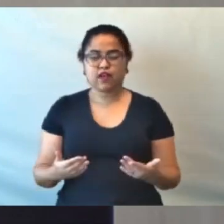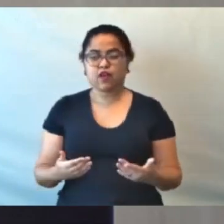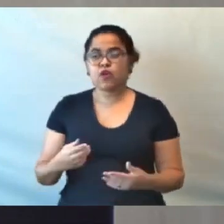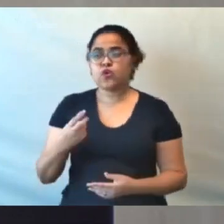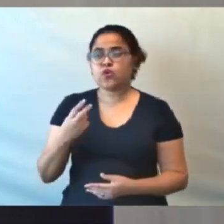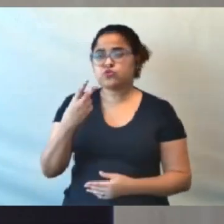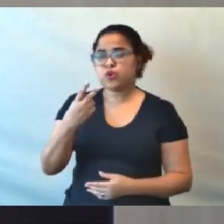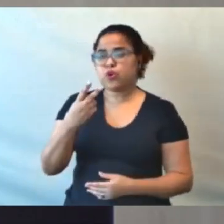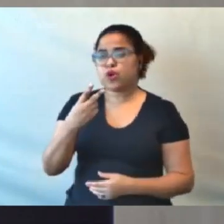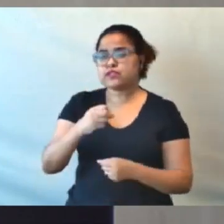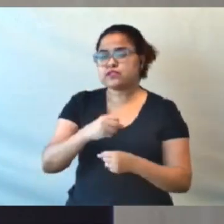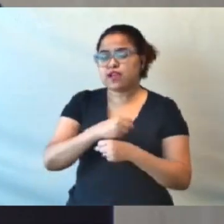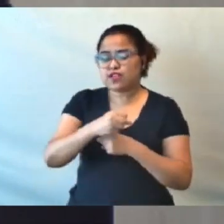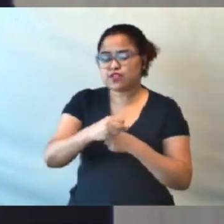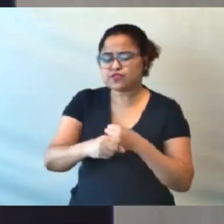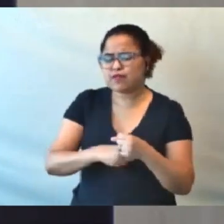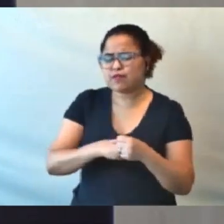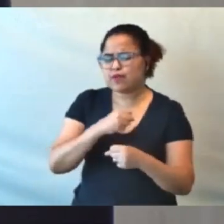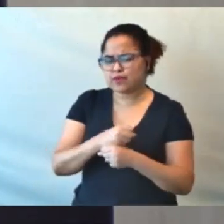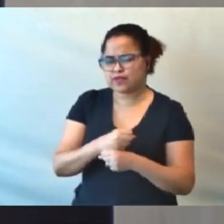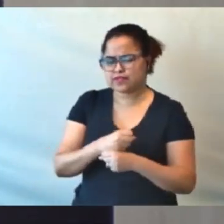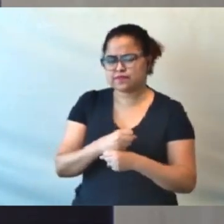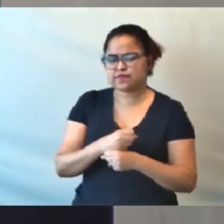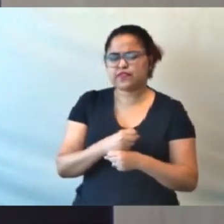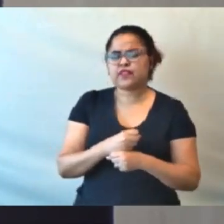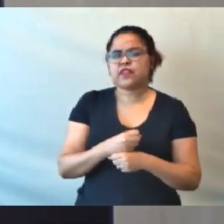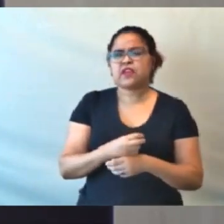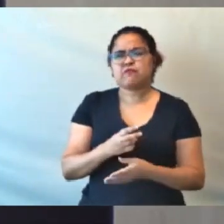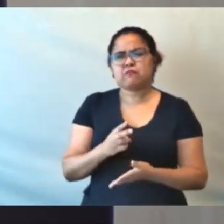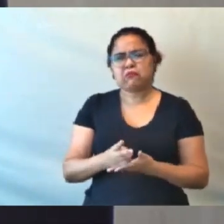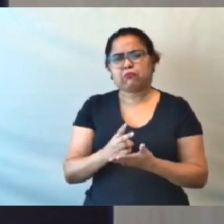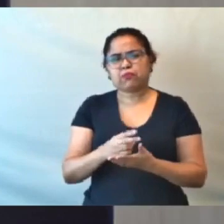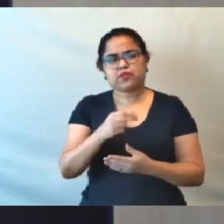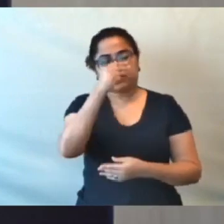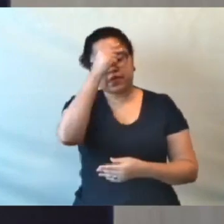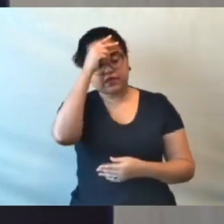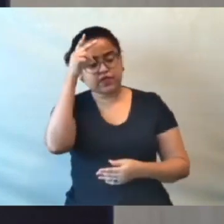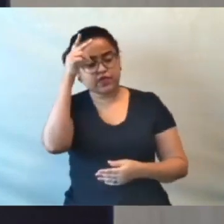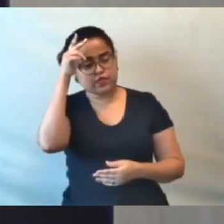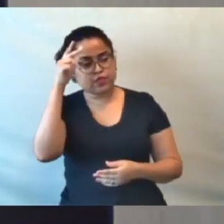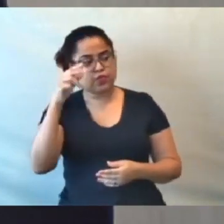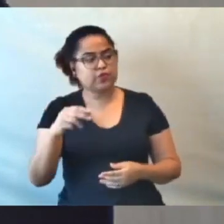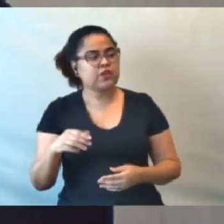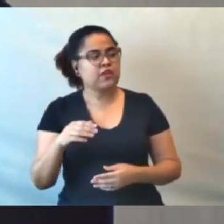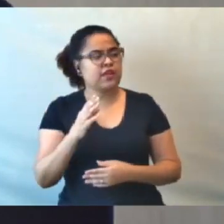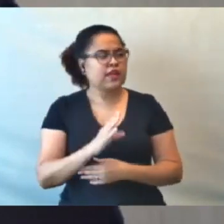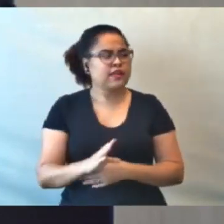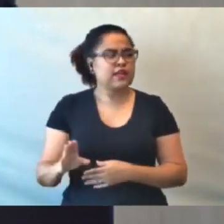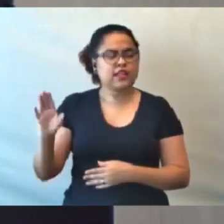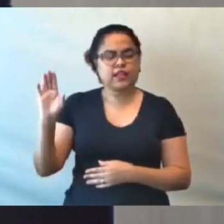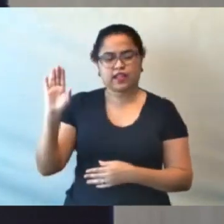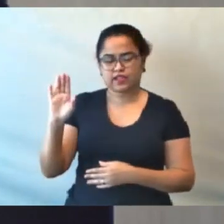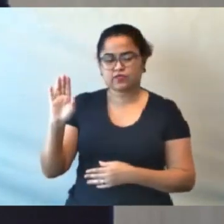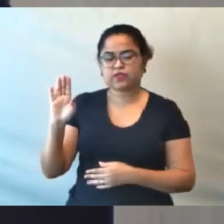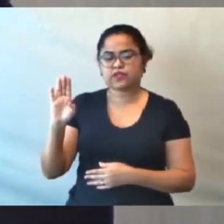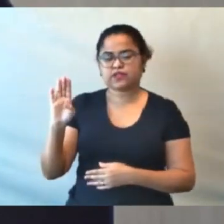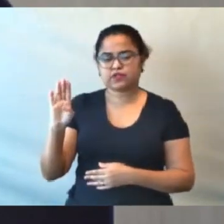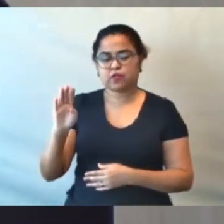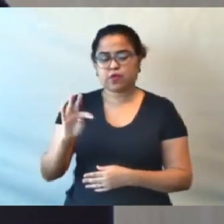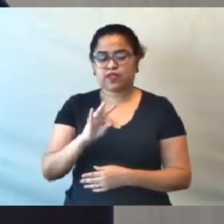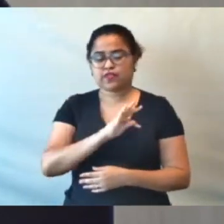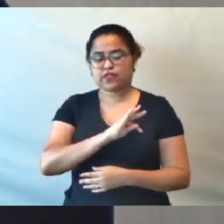mesma prefeitura e elege uma tecnologia, ou seja, ela abandona a